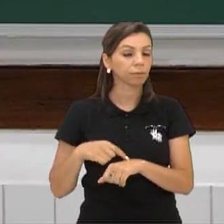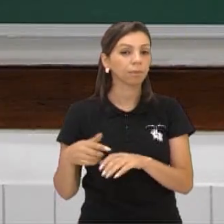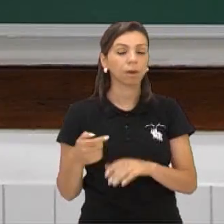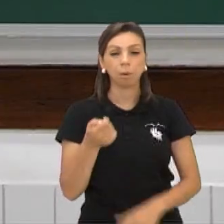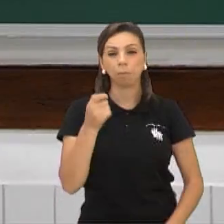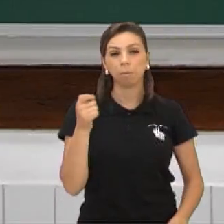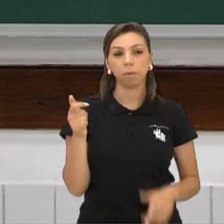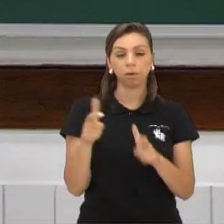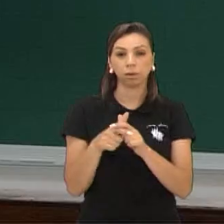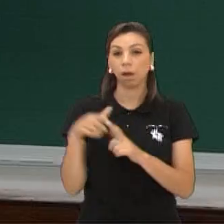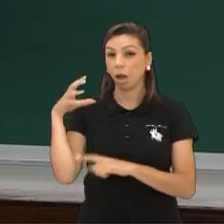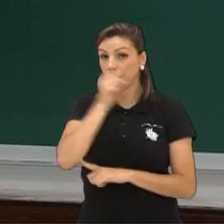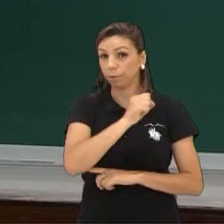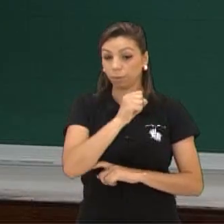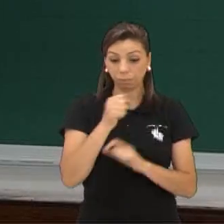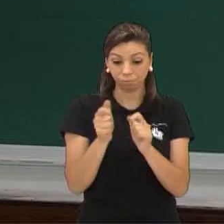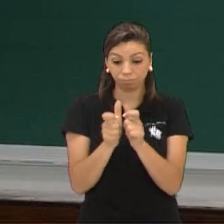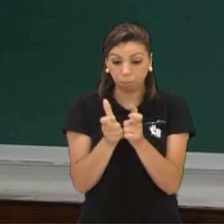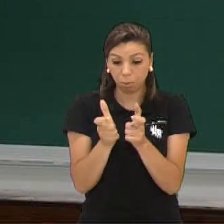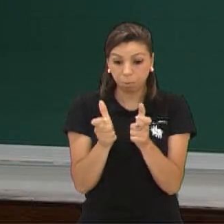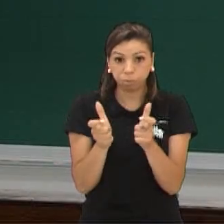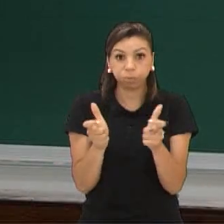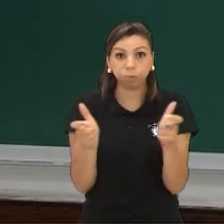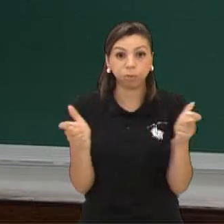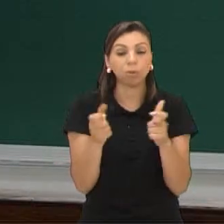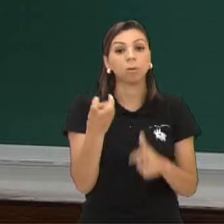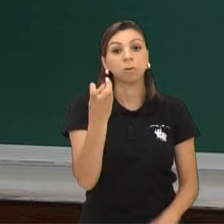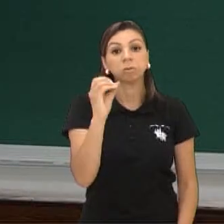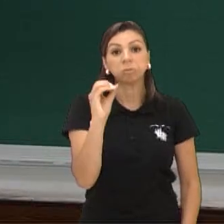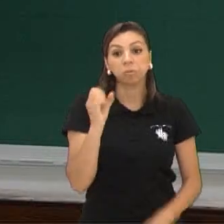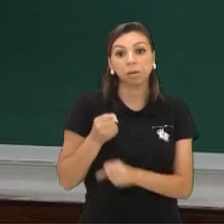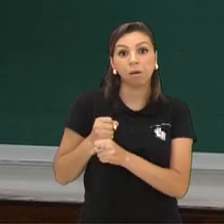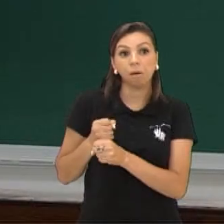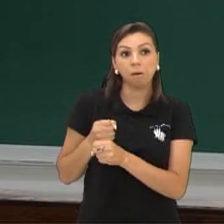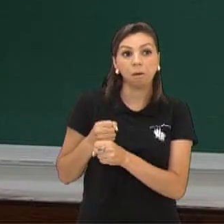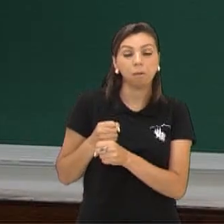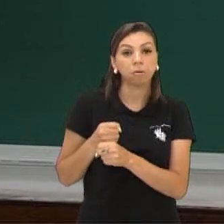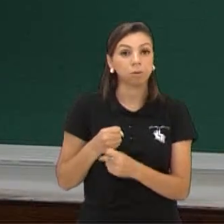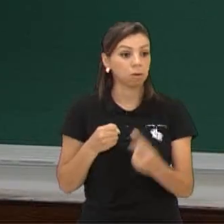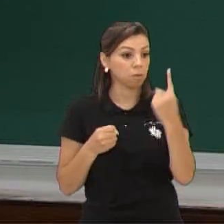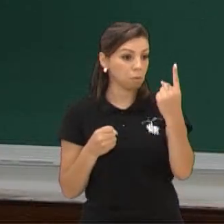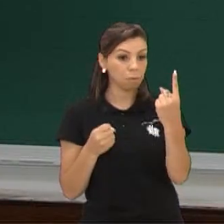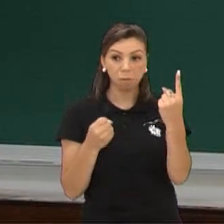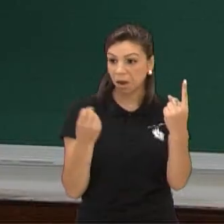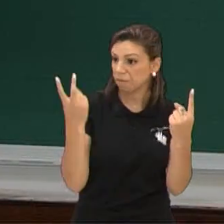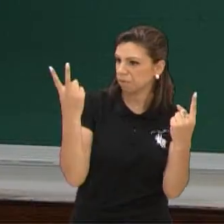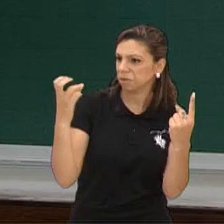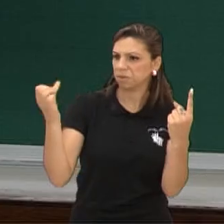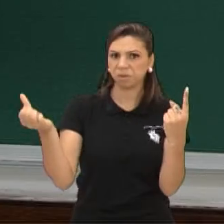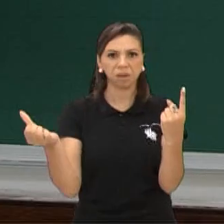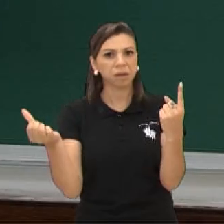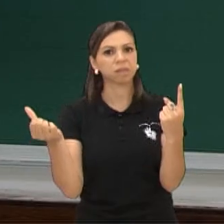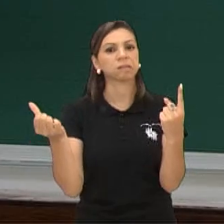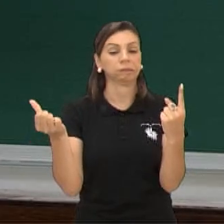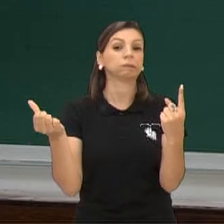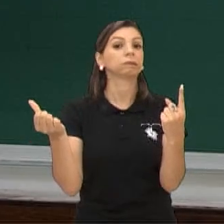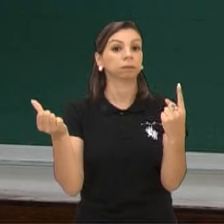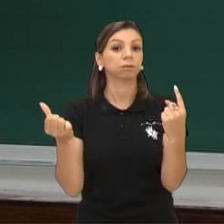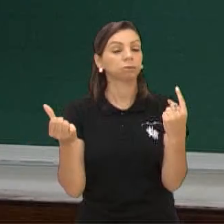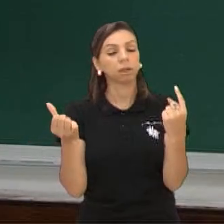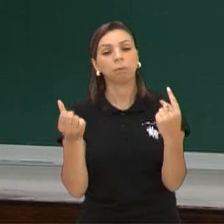pouco tempo um volume muito grande. Em 50 anos, de 1 para 26. Então, aí que você percebe